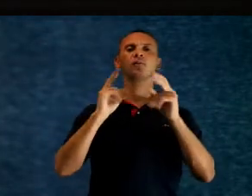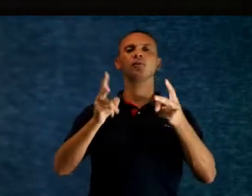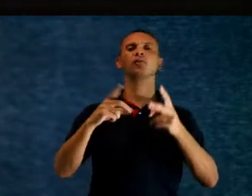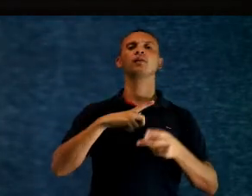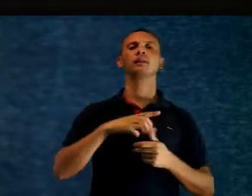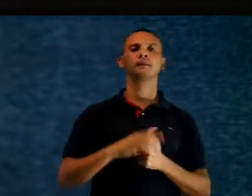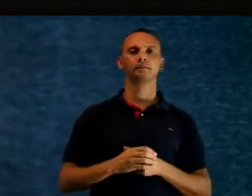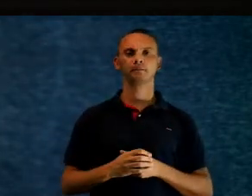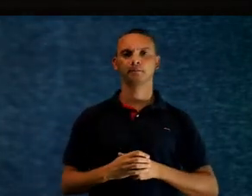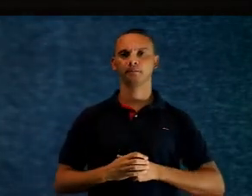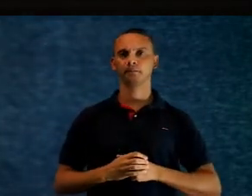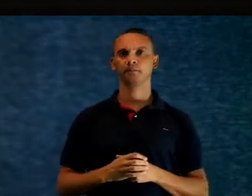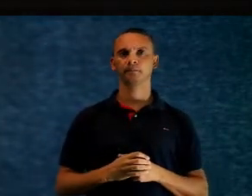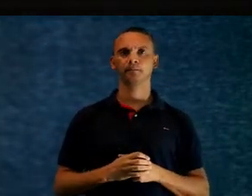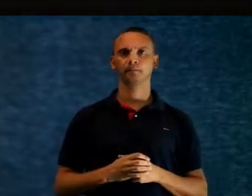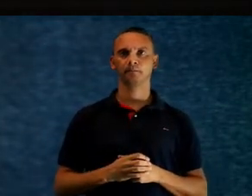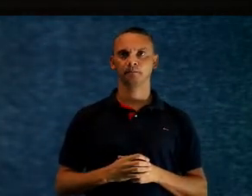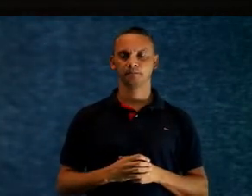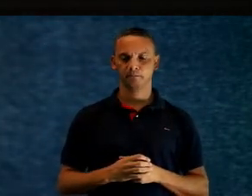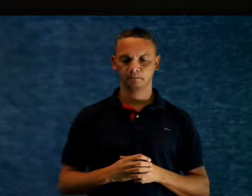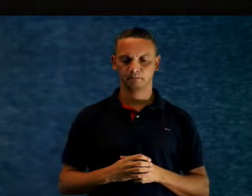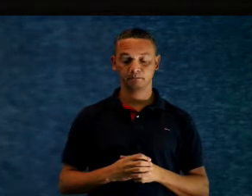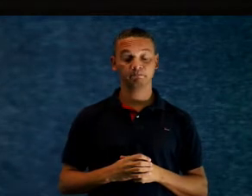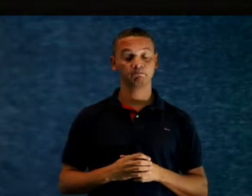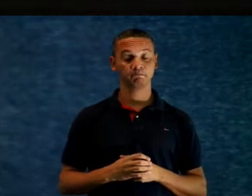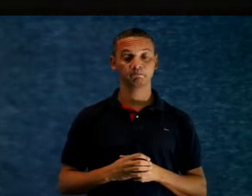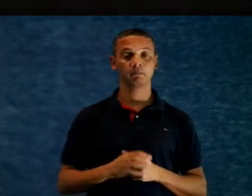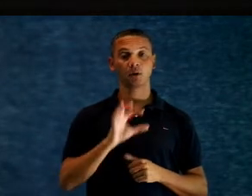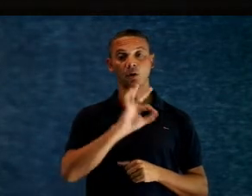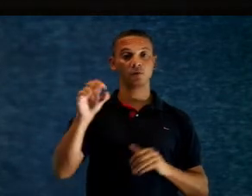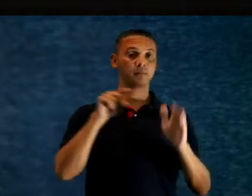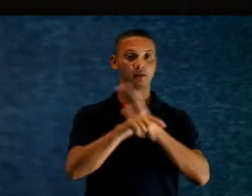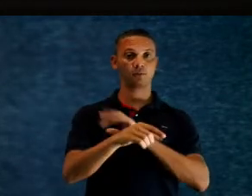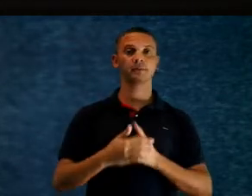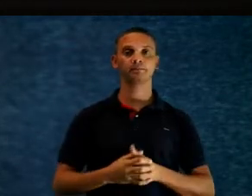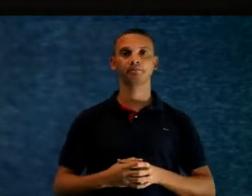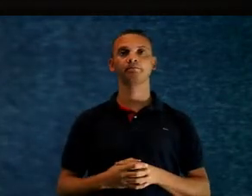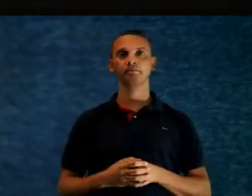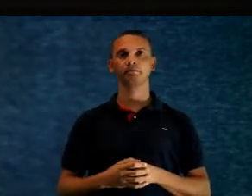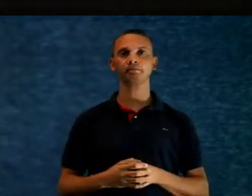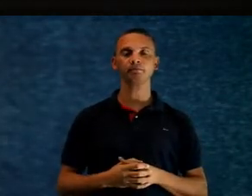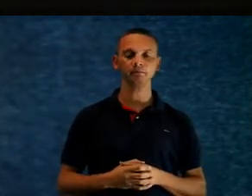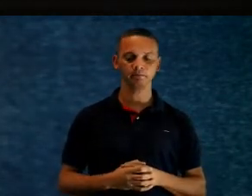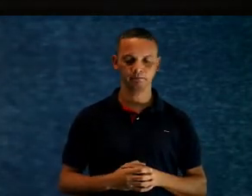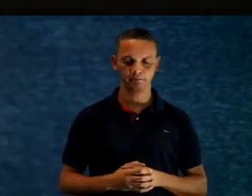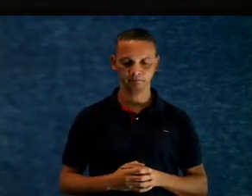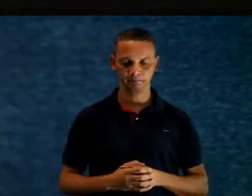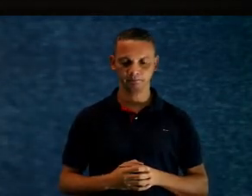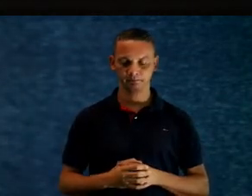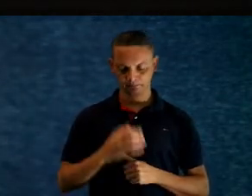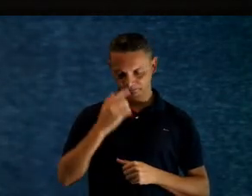Maria Julieta e o pai se correspondiam a dezenas, eu diria centenas de